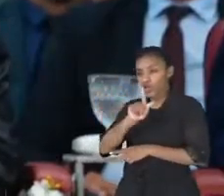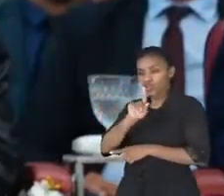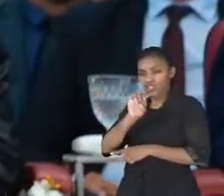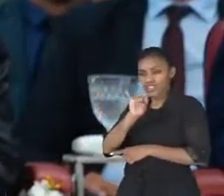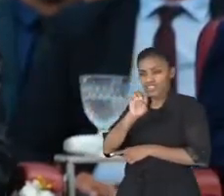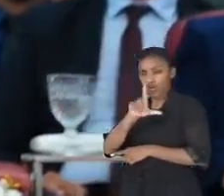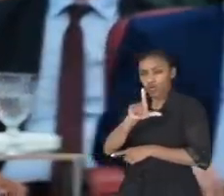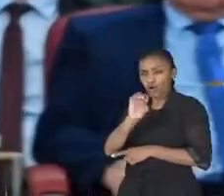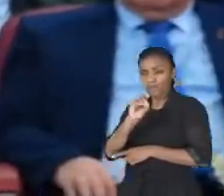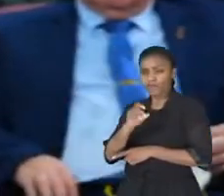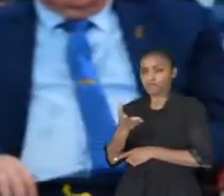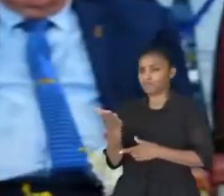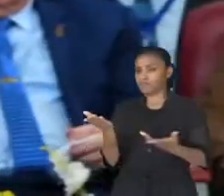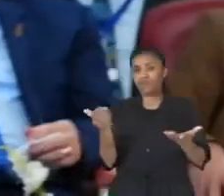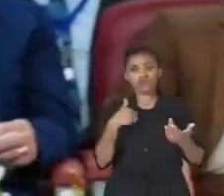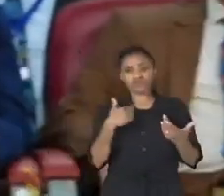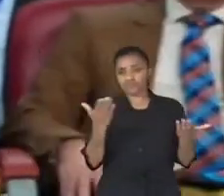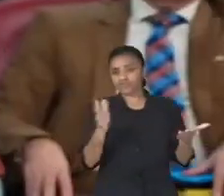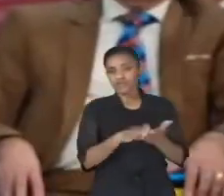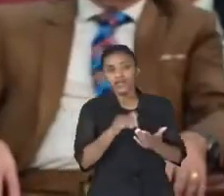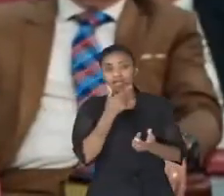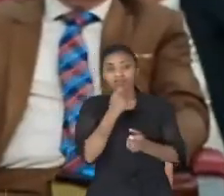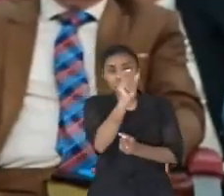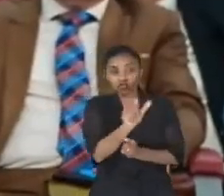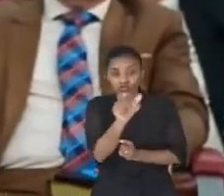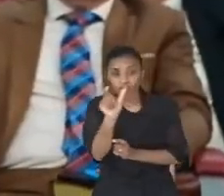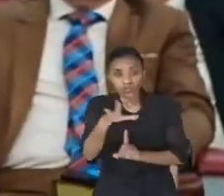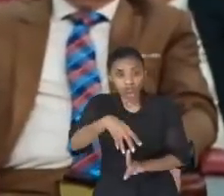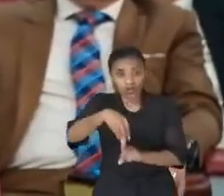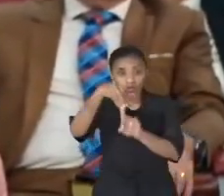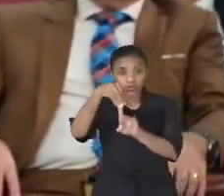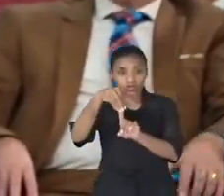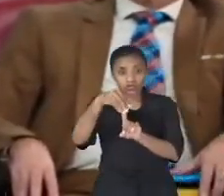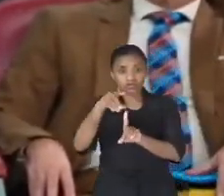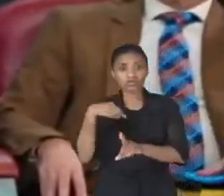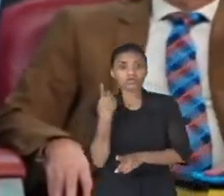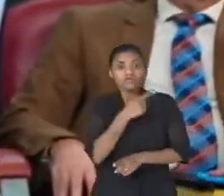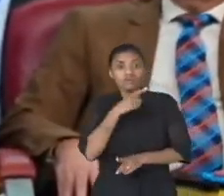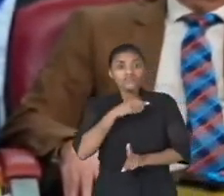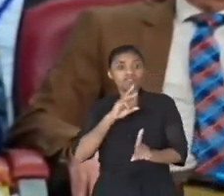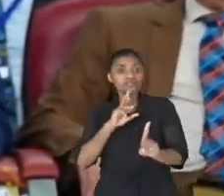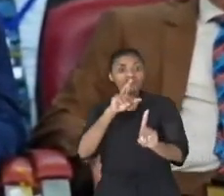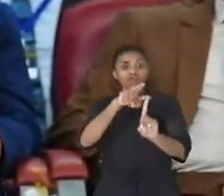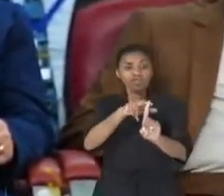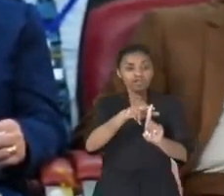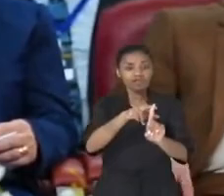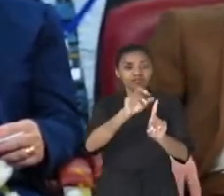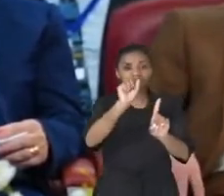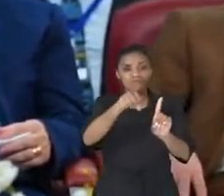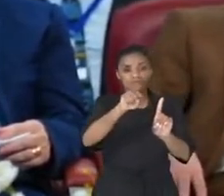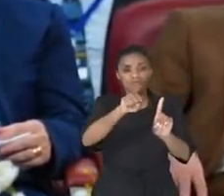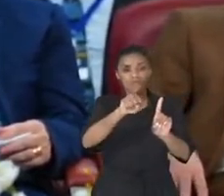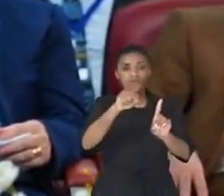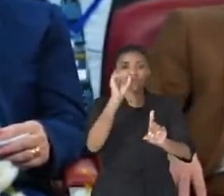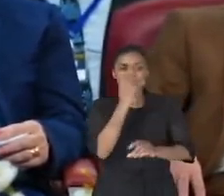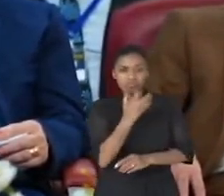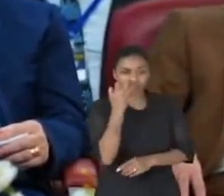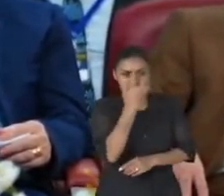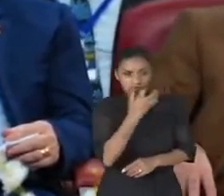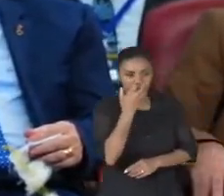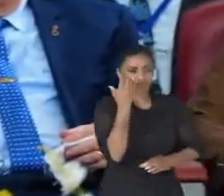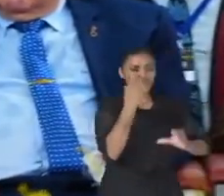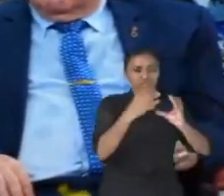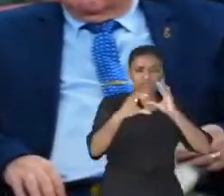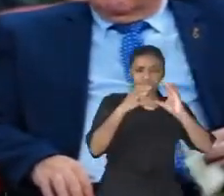disse, pronto, acabou, não tem espaço para mim, porque esses homens são únicos. Nós tínhamos referência. Os cantores que